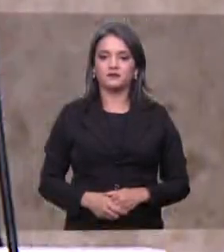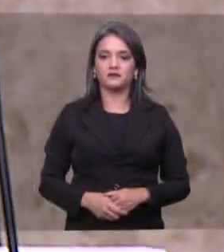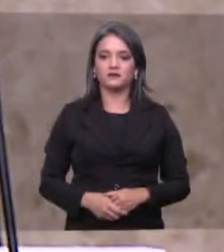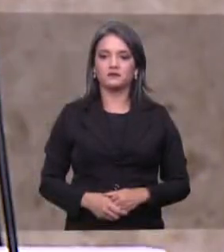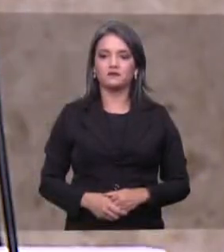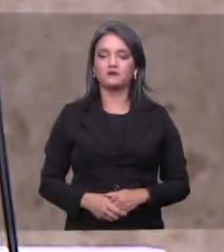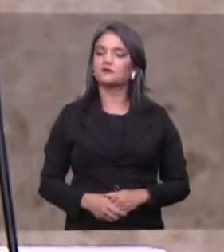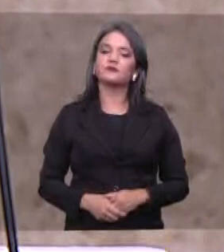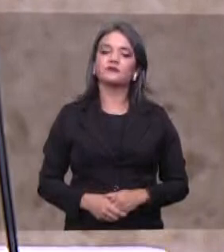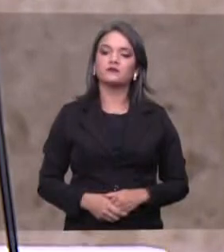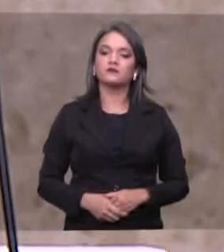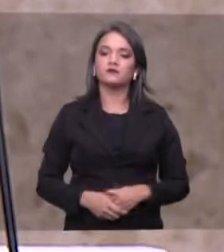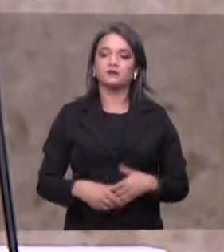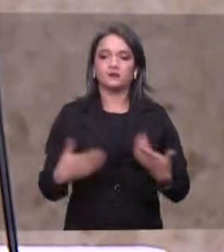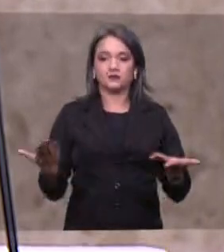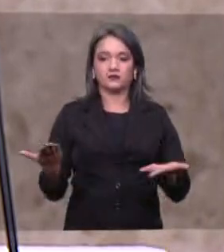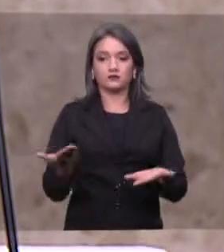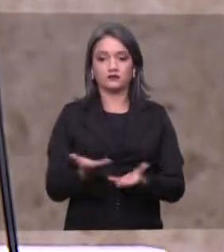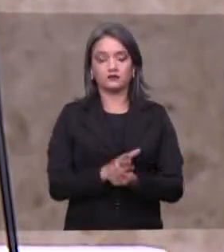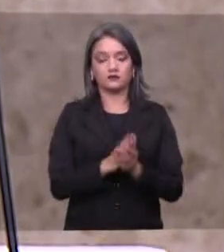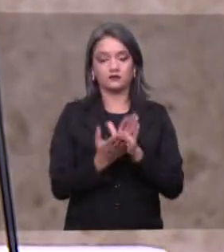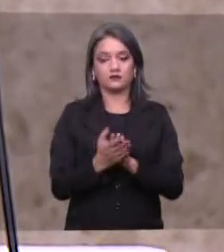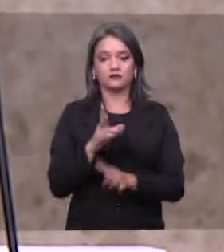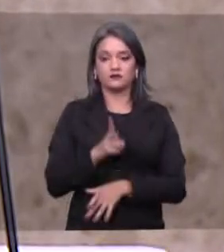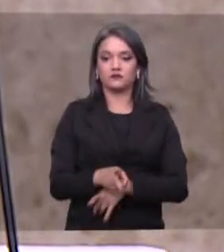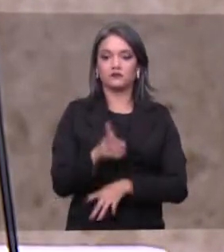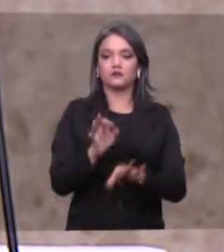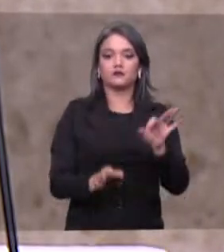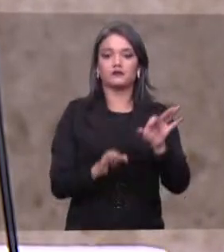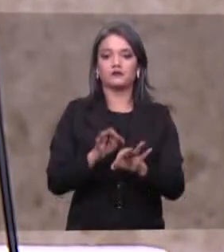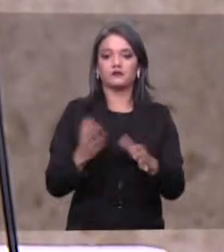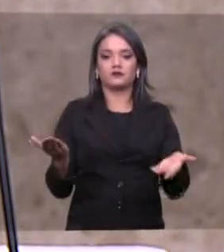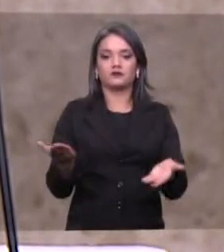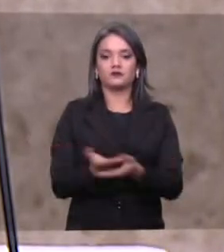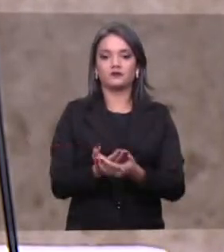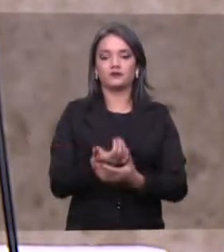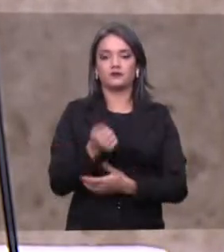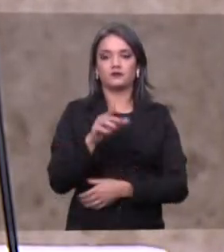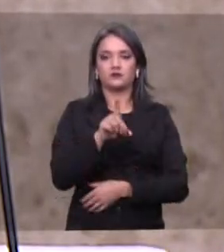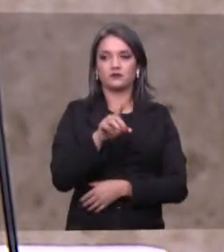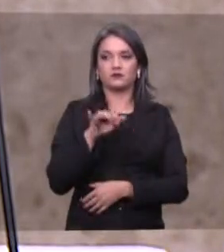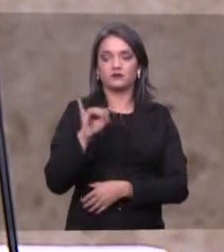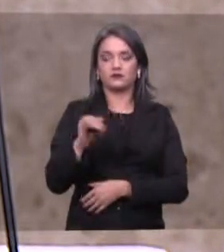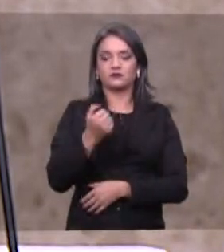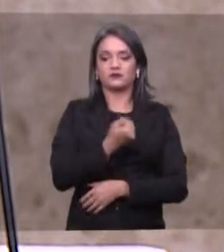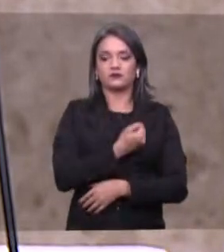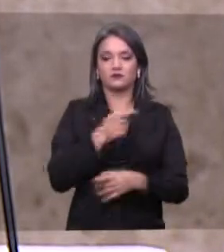Apregou para continuidade de julgamento as ações diretas de inconstitucionalidade